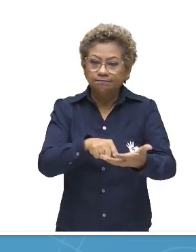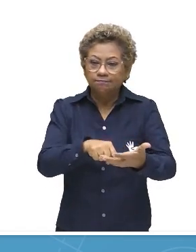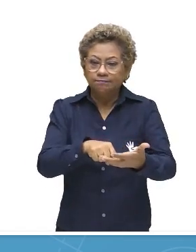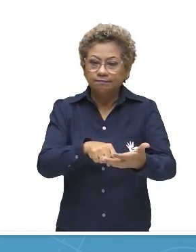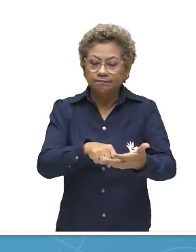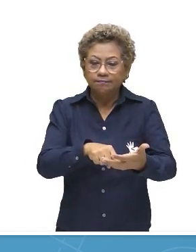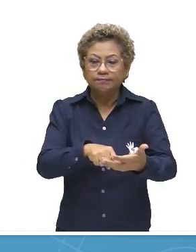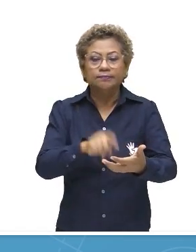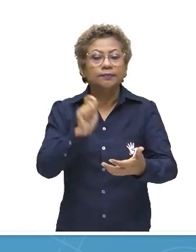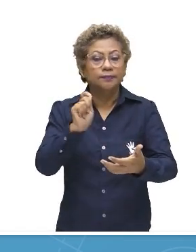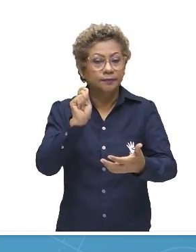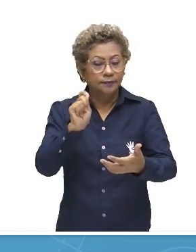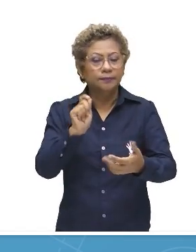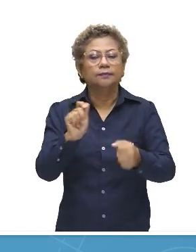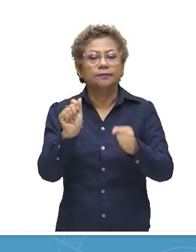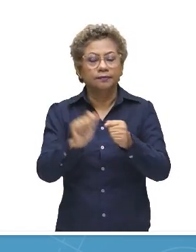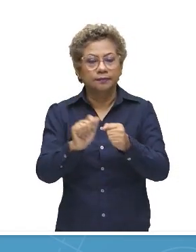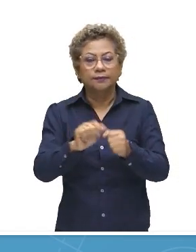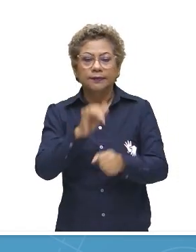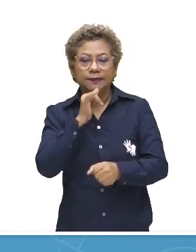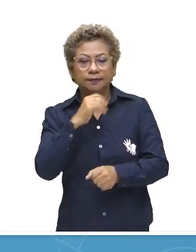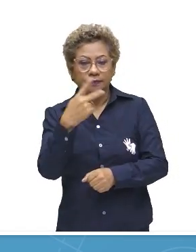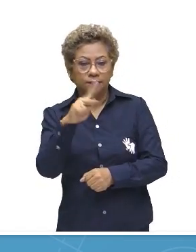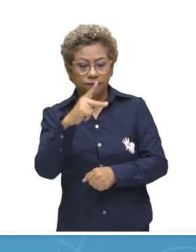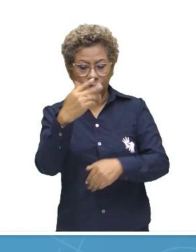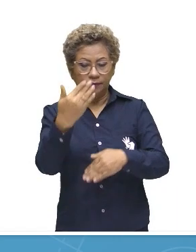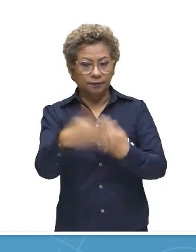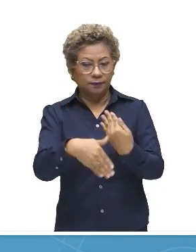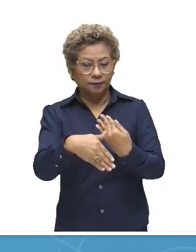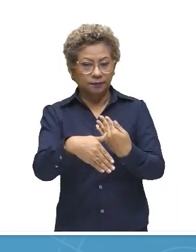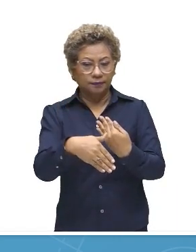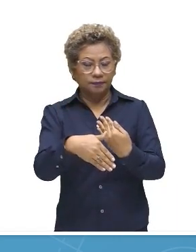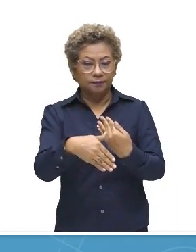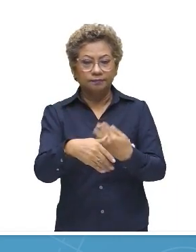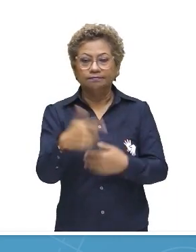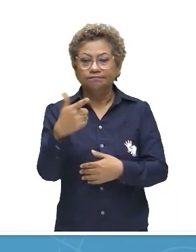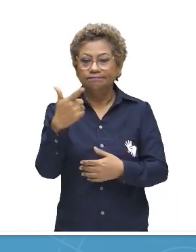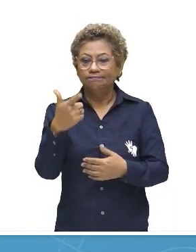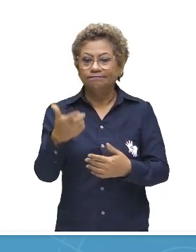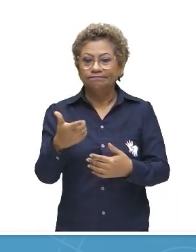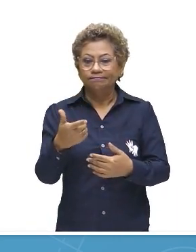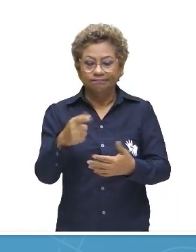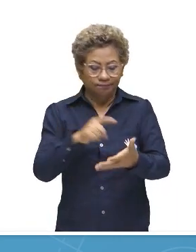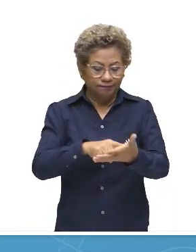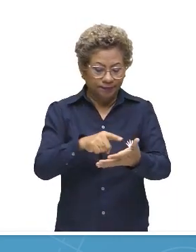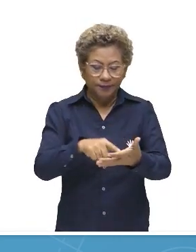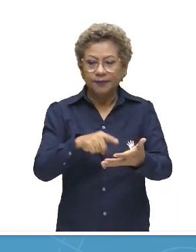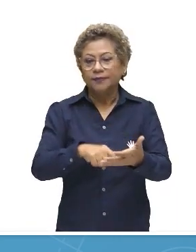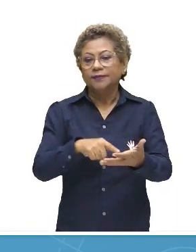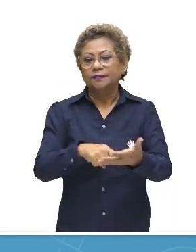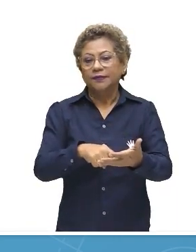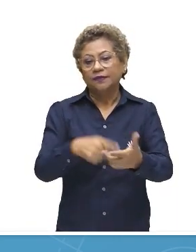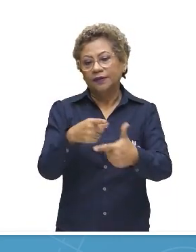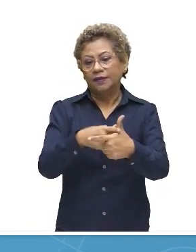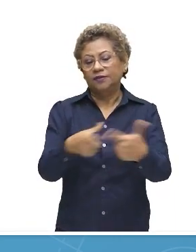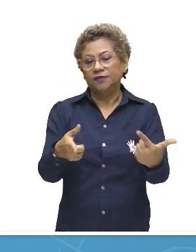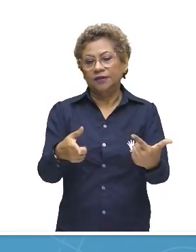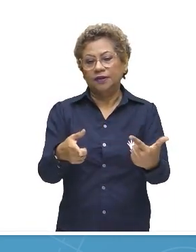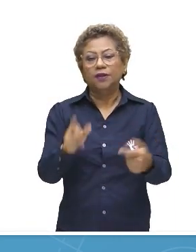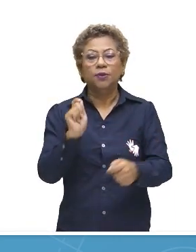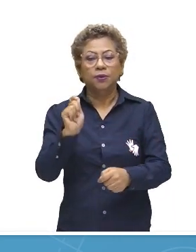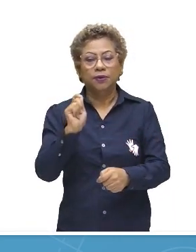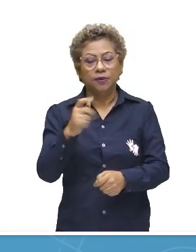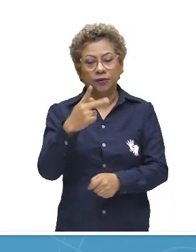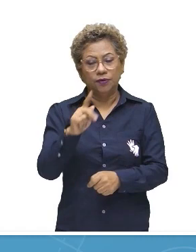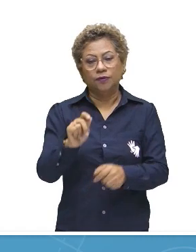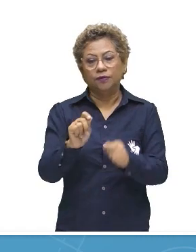rapidamente. Né? Você pode estar fazendo uma prova ali e tal, e você não tem disponível, né, a calculadora para fazer essa divisão. Então, para a gente dividir